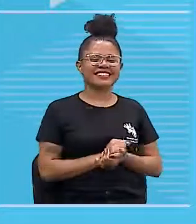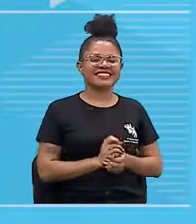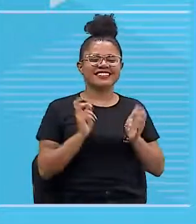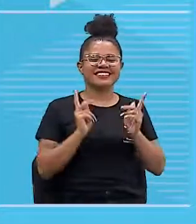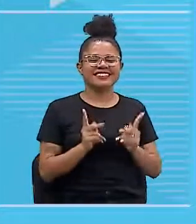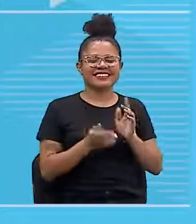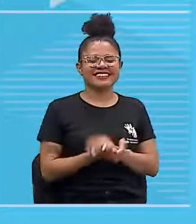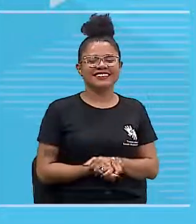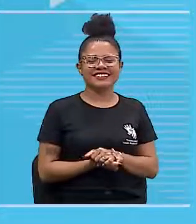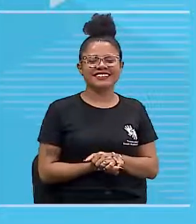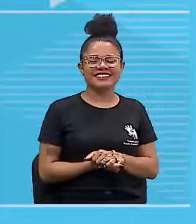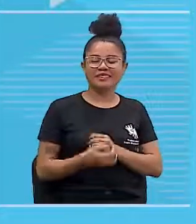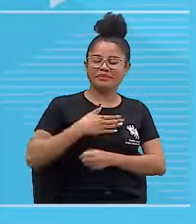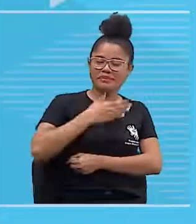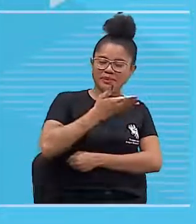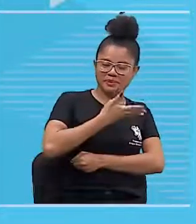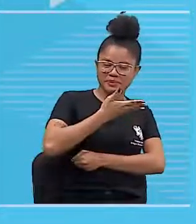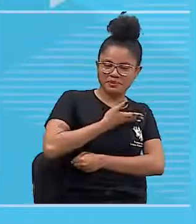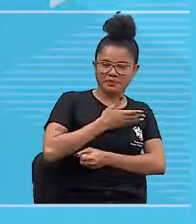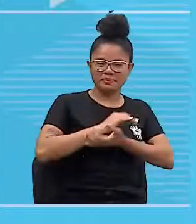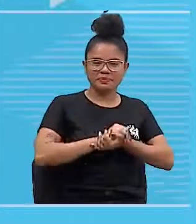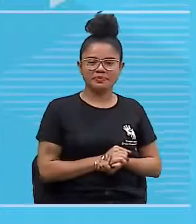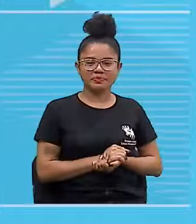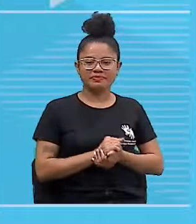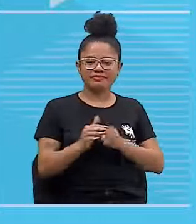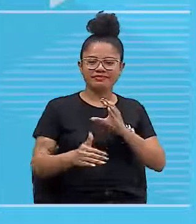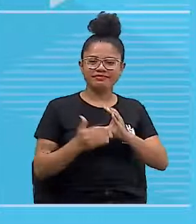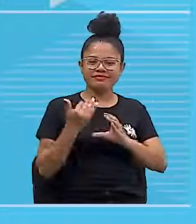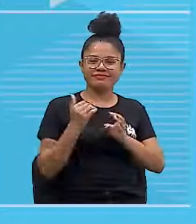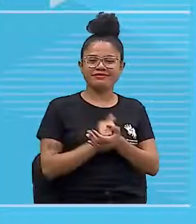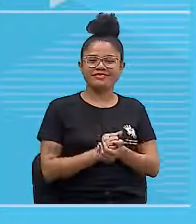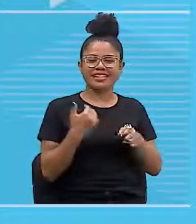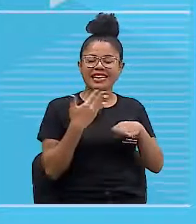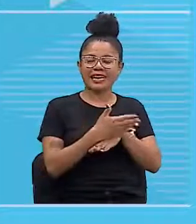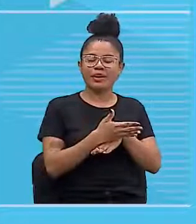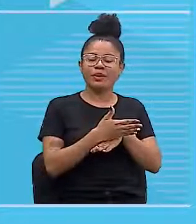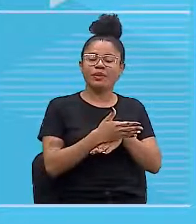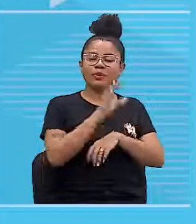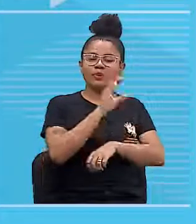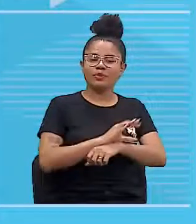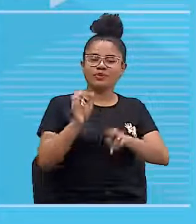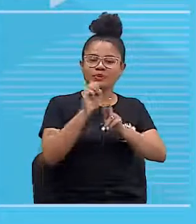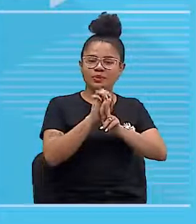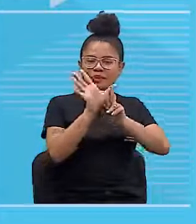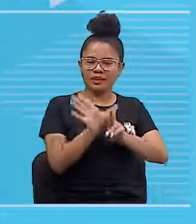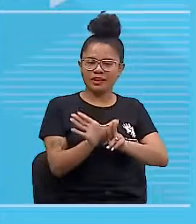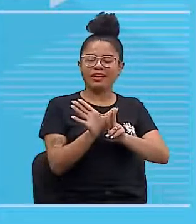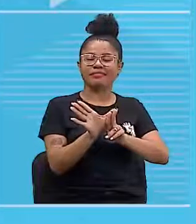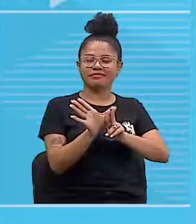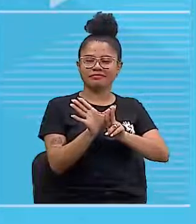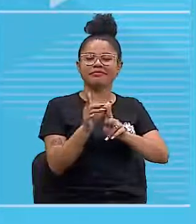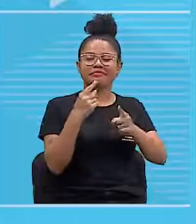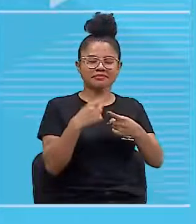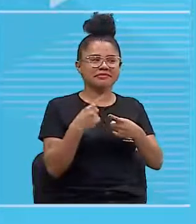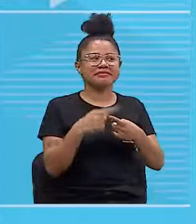aí meu amigo José dos Reis conectado através do YouTube mandou uma mensagem linda passei na Federal para o senhor em Geografia graças ao Senhor